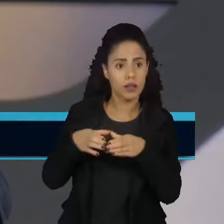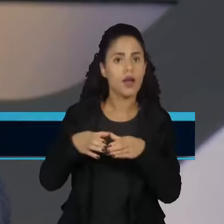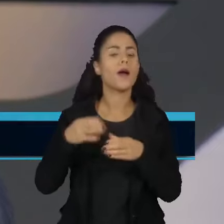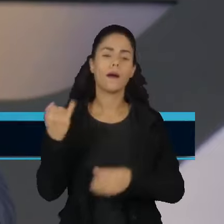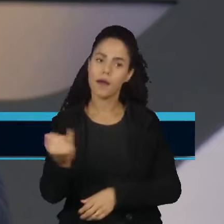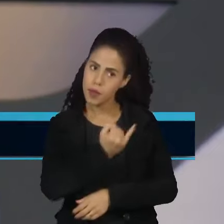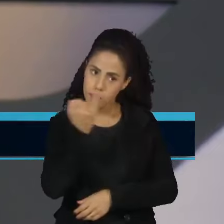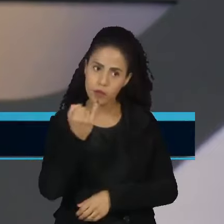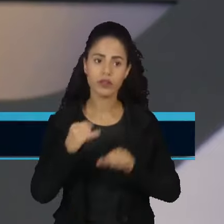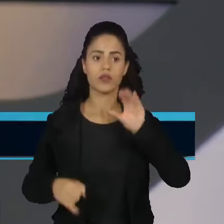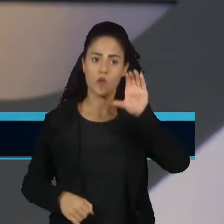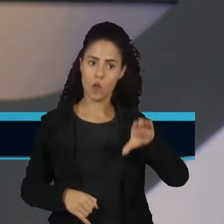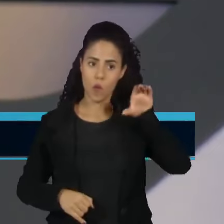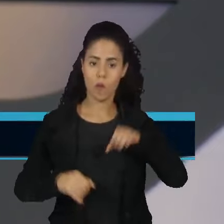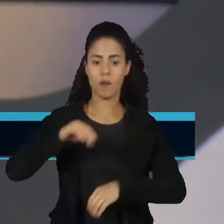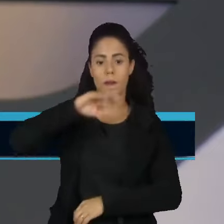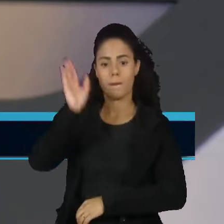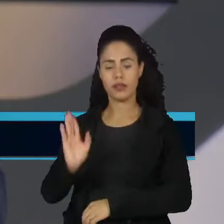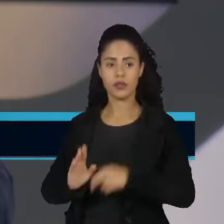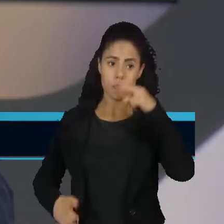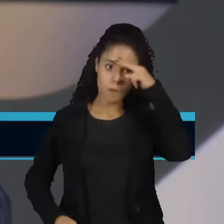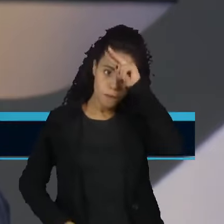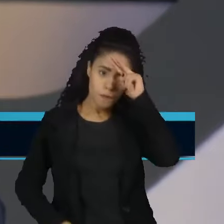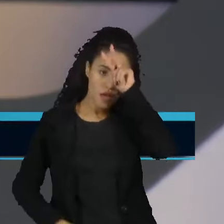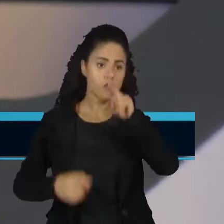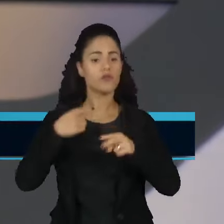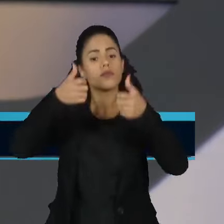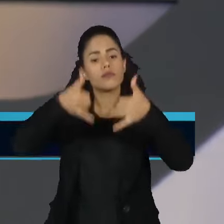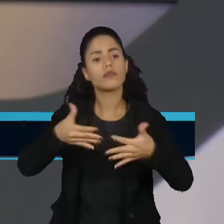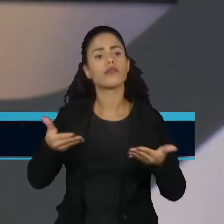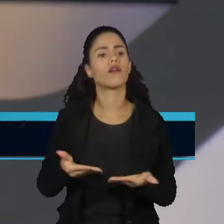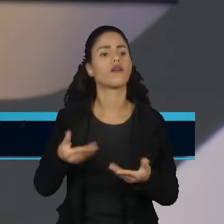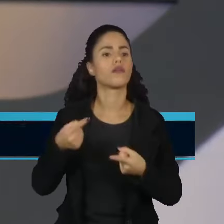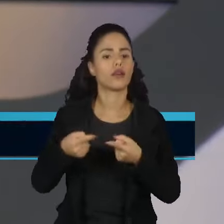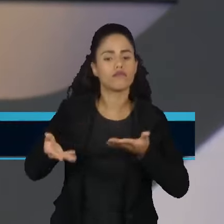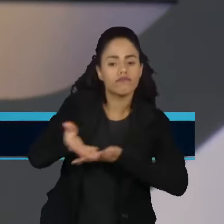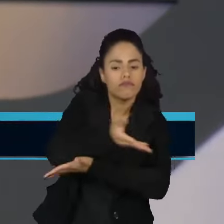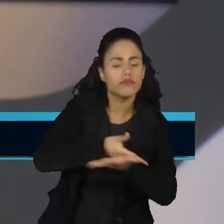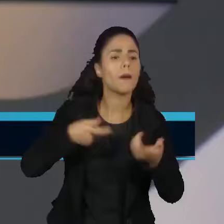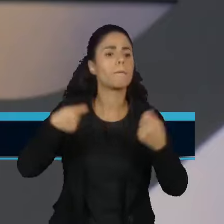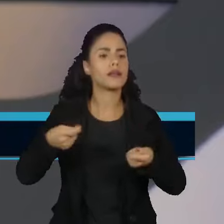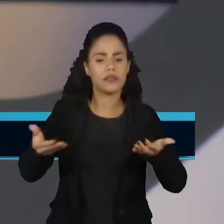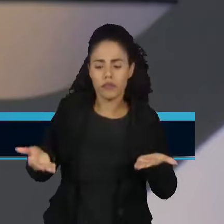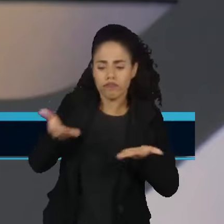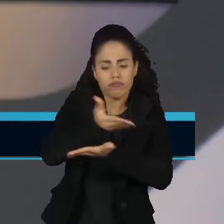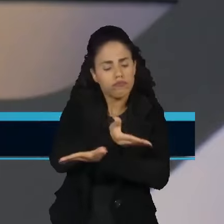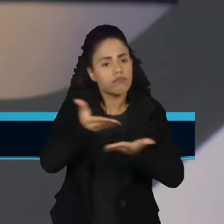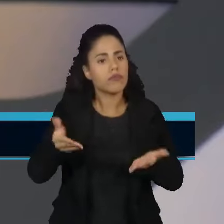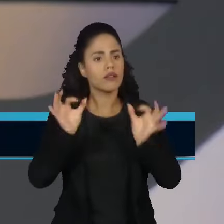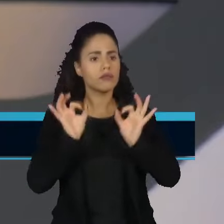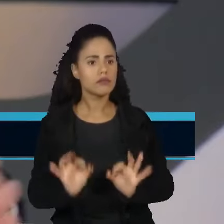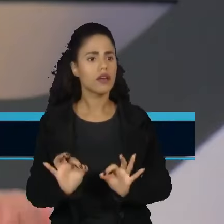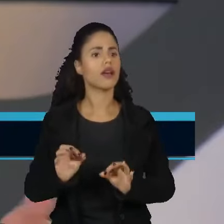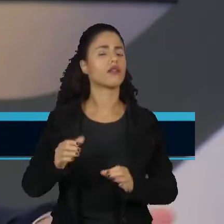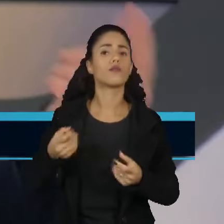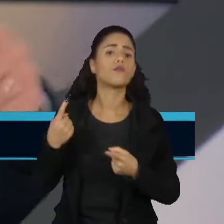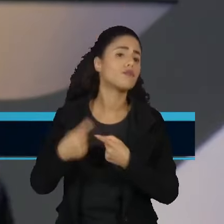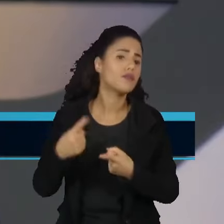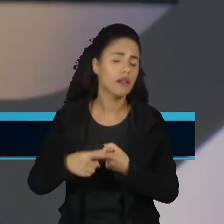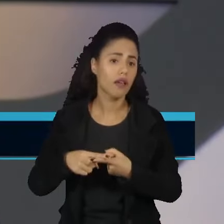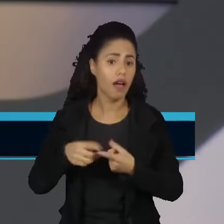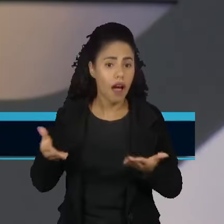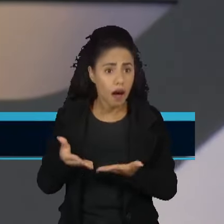nota da Colômbia, do Brasil e do México, e não adianta romper relações diplomáticas, vir mais sanções econômicas, porque o